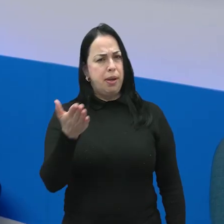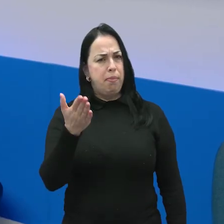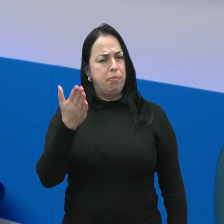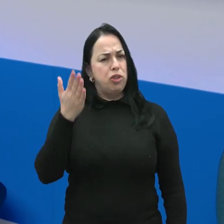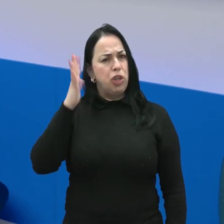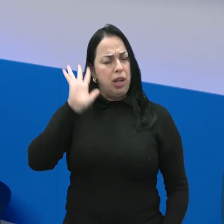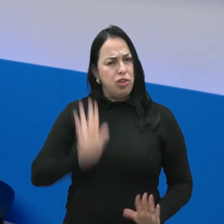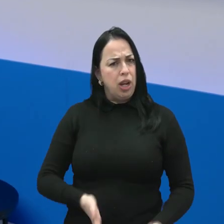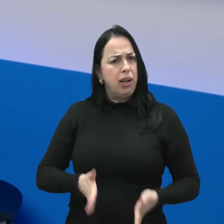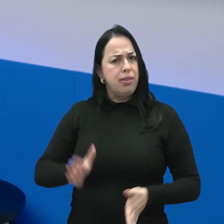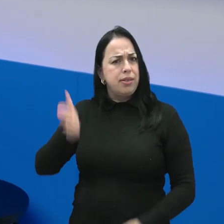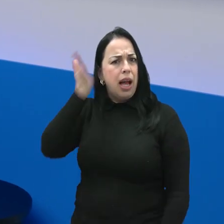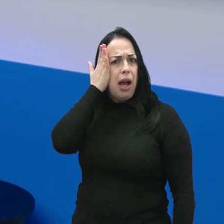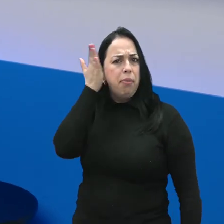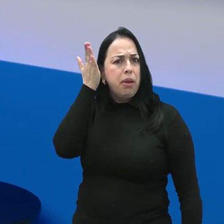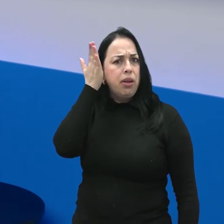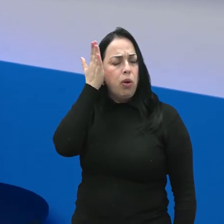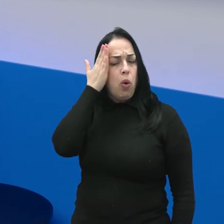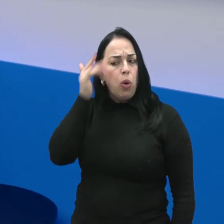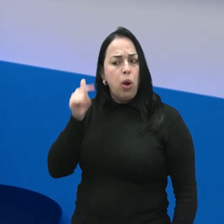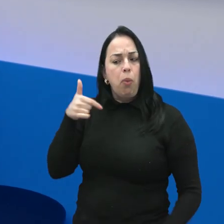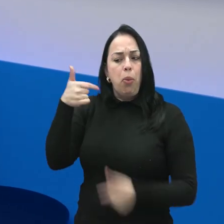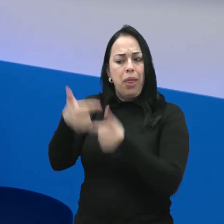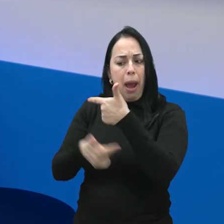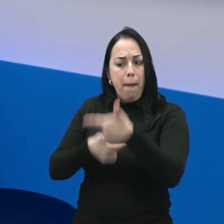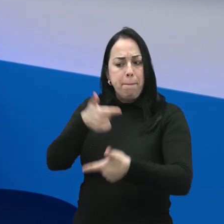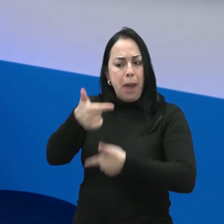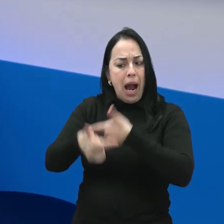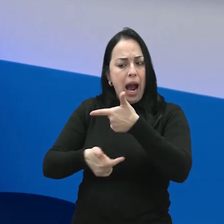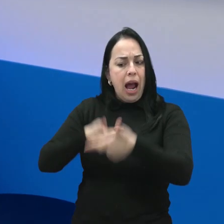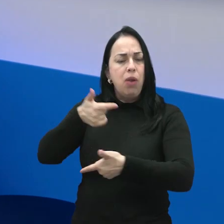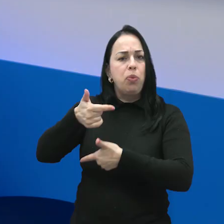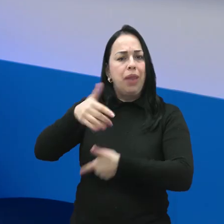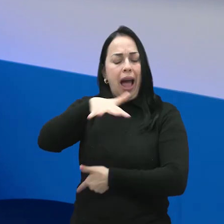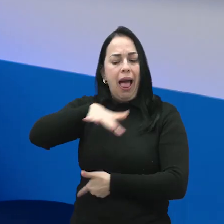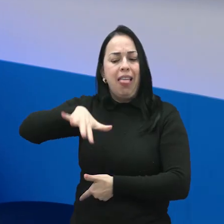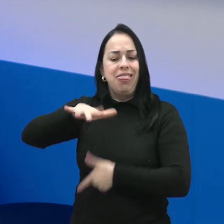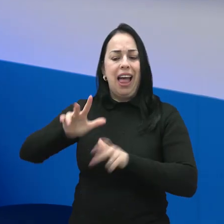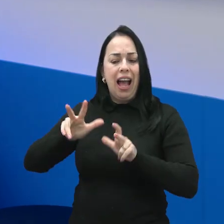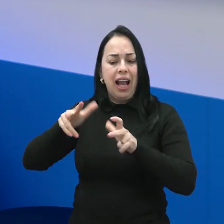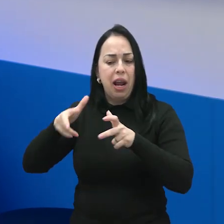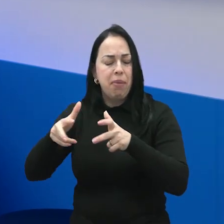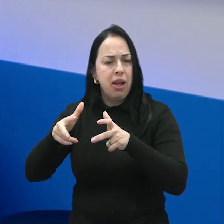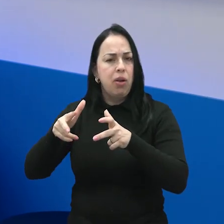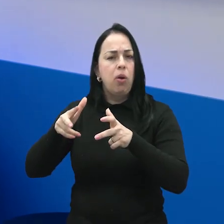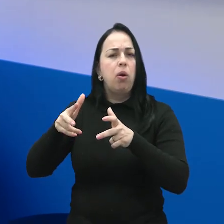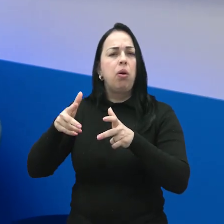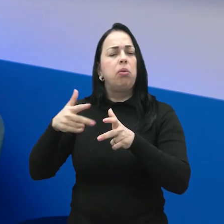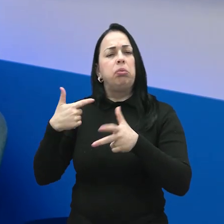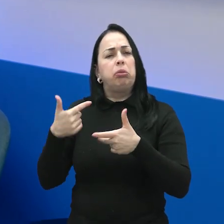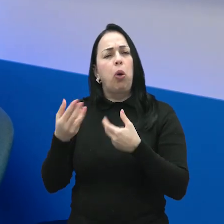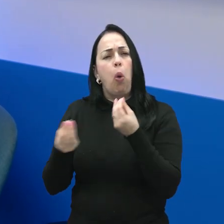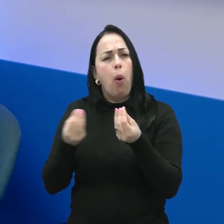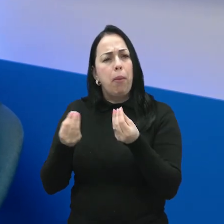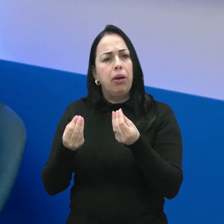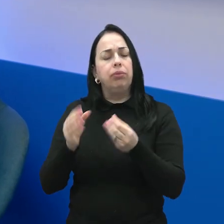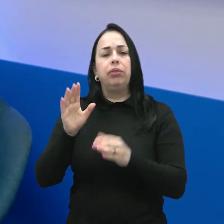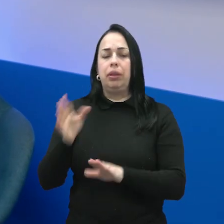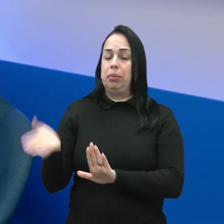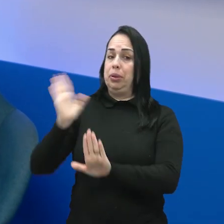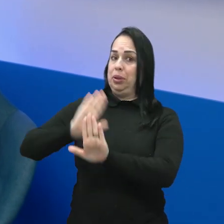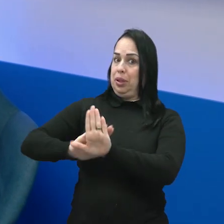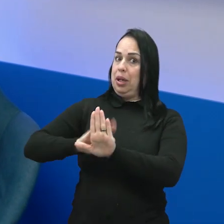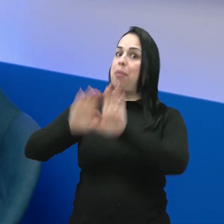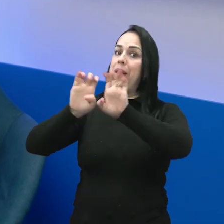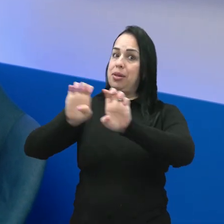Você já parou para pensar em como funciona o trabalho aqui, dentro da Câmara? Existe uma estrutura que dá suporte para que